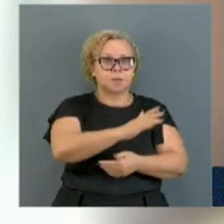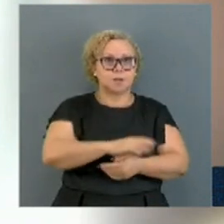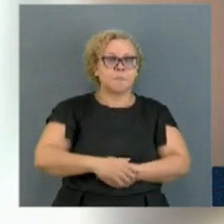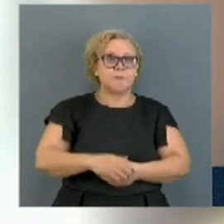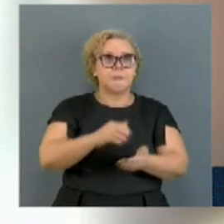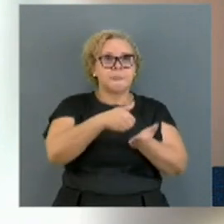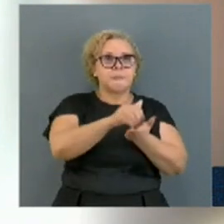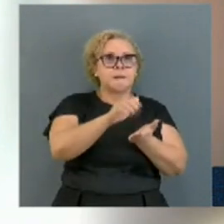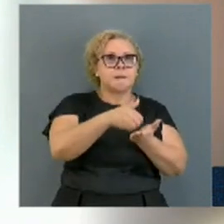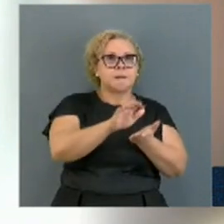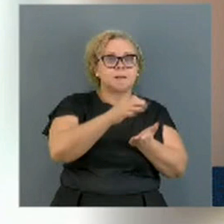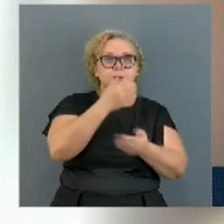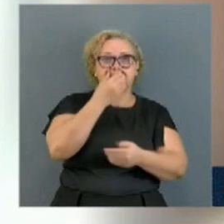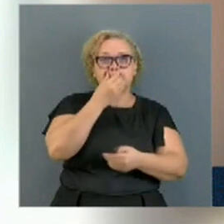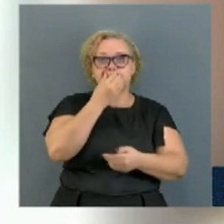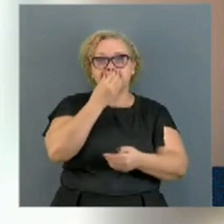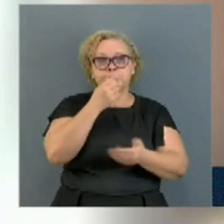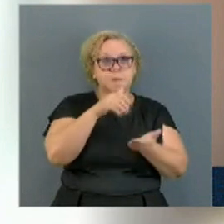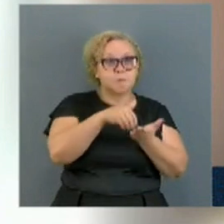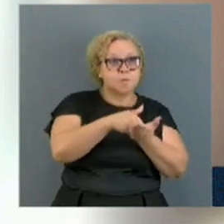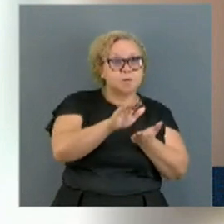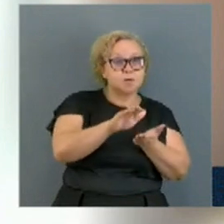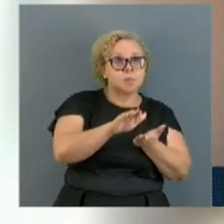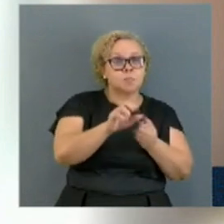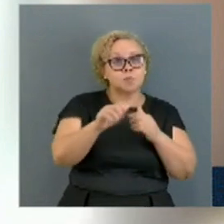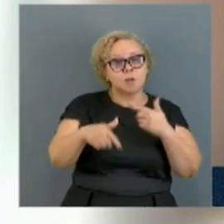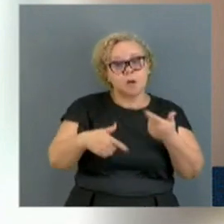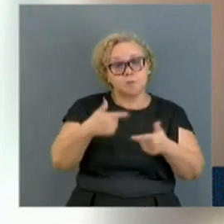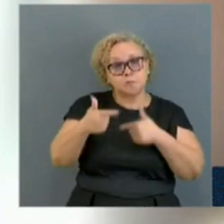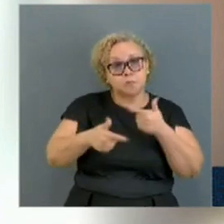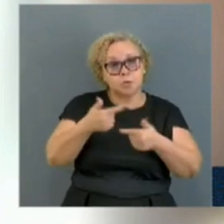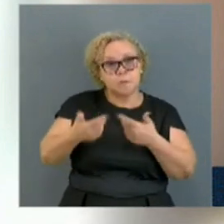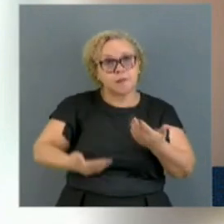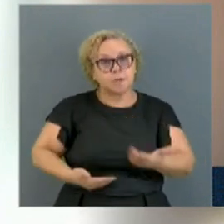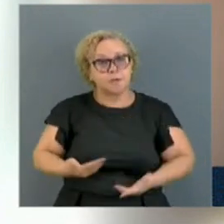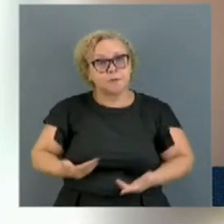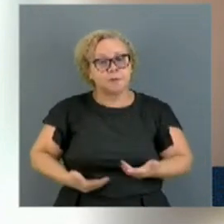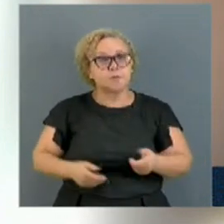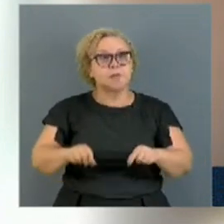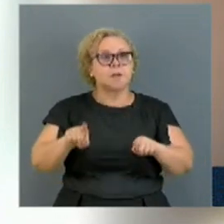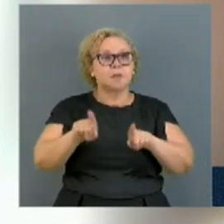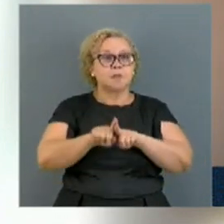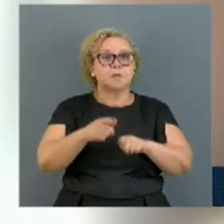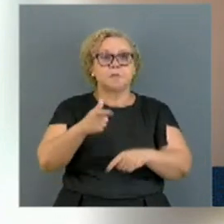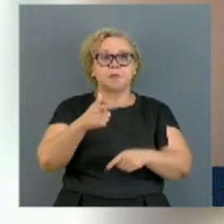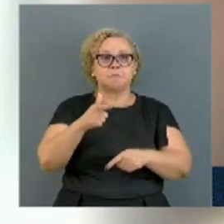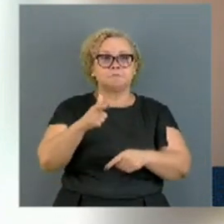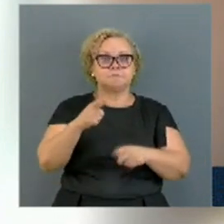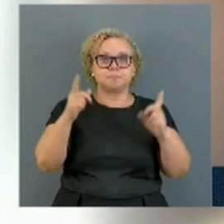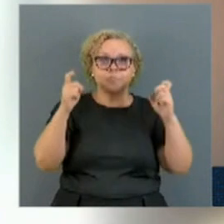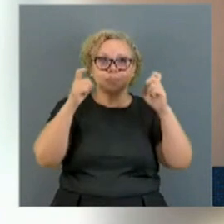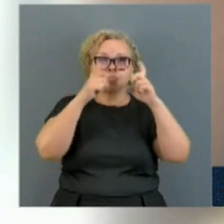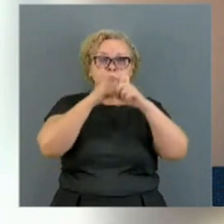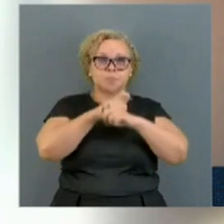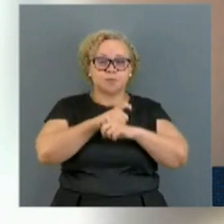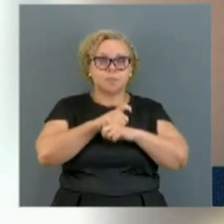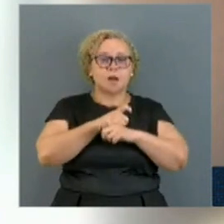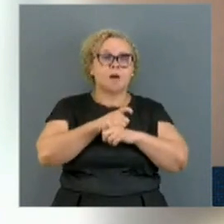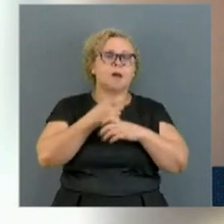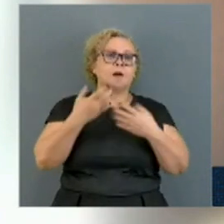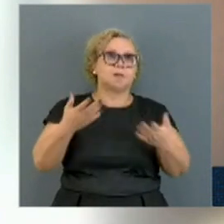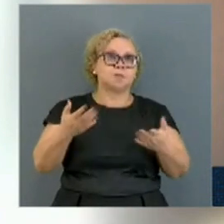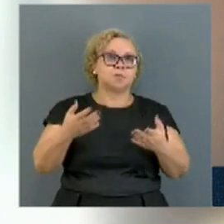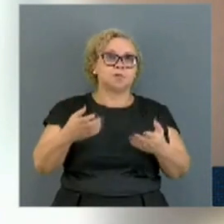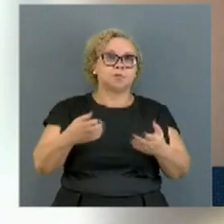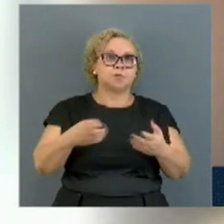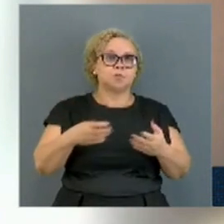essenciais para grupos historicamente marginalizados, auxílio a campanhas de desinformação e violência, erosão de processos democráticos, manipulação de crianças